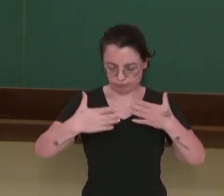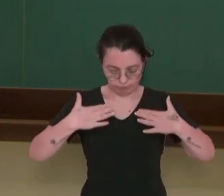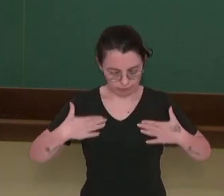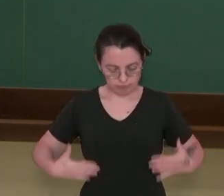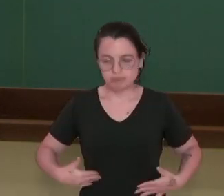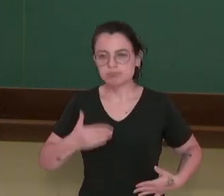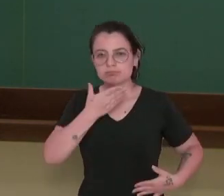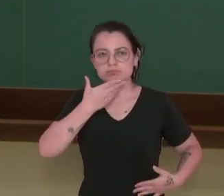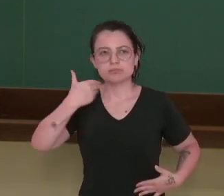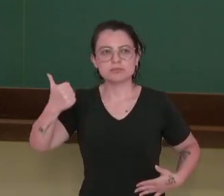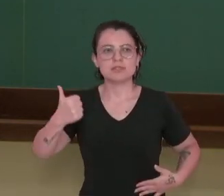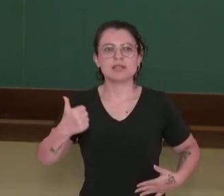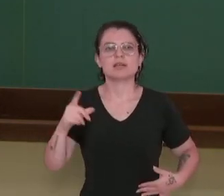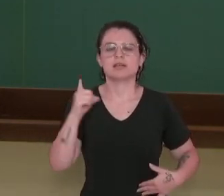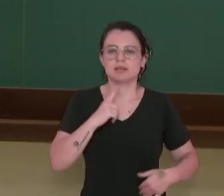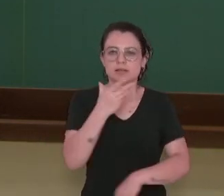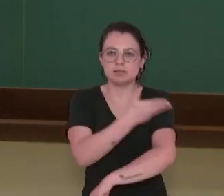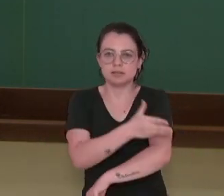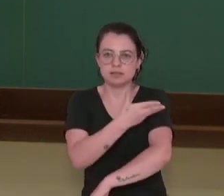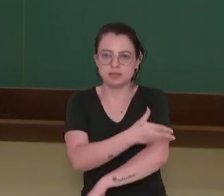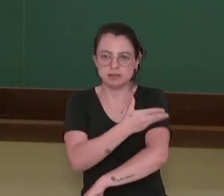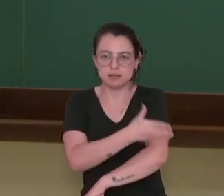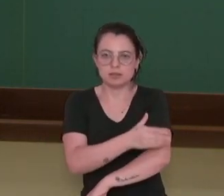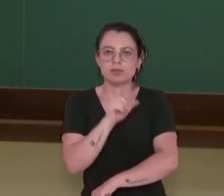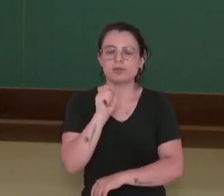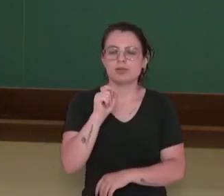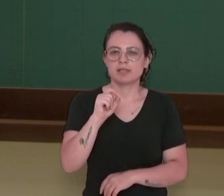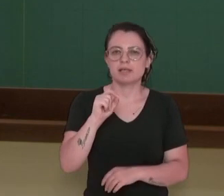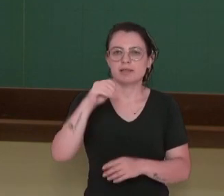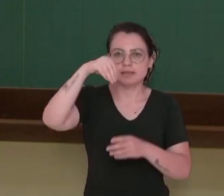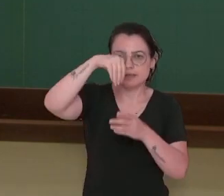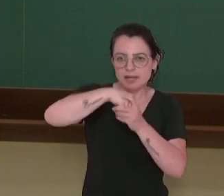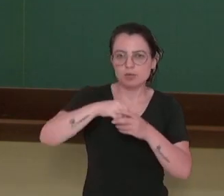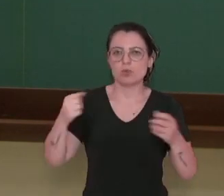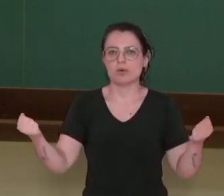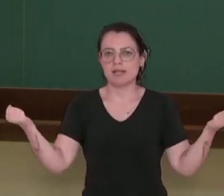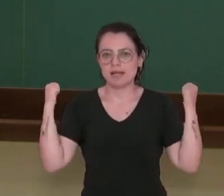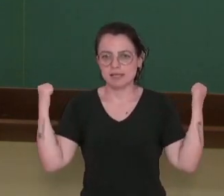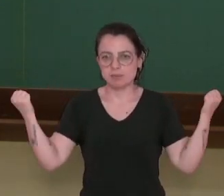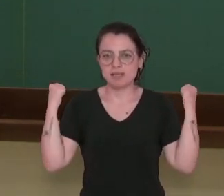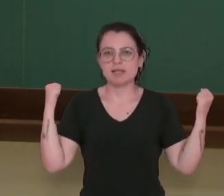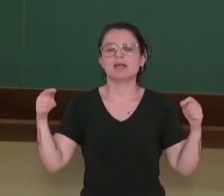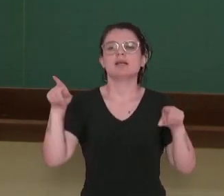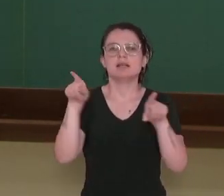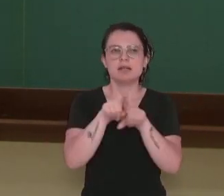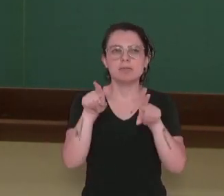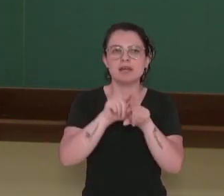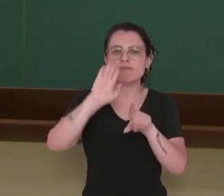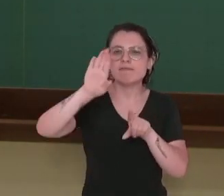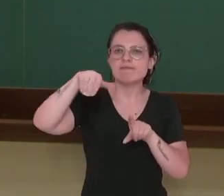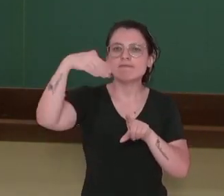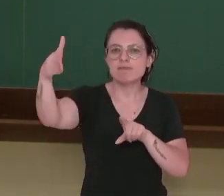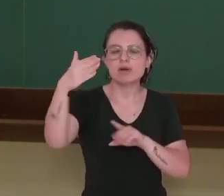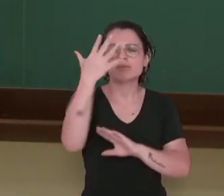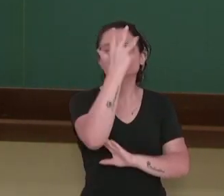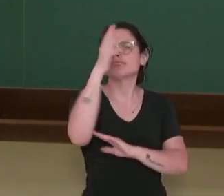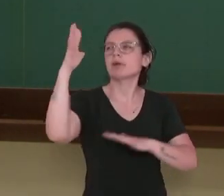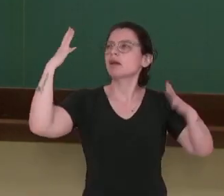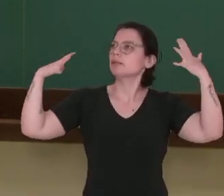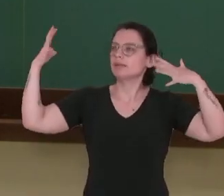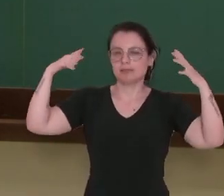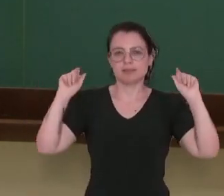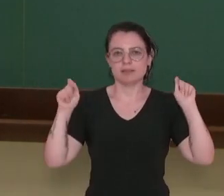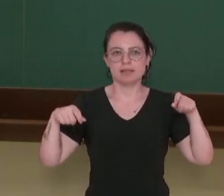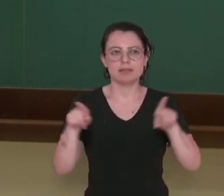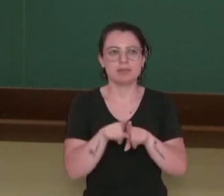São praticadas em academia, também pode ser praticadas ao ar livre, né? E, como a professora falou, pode ser competitiva e